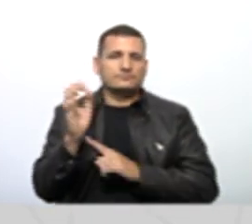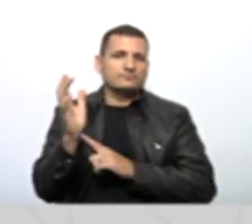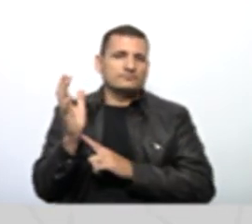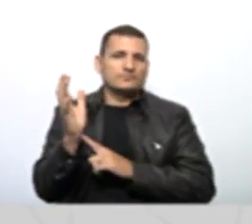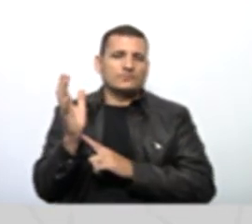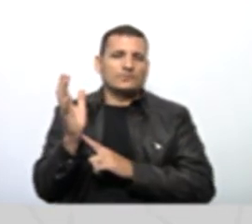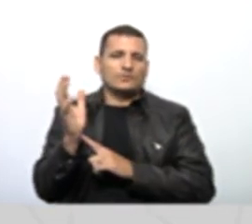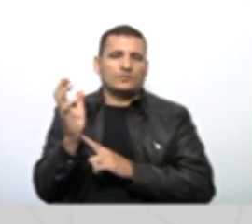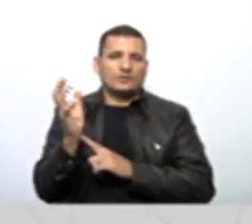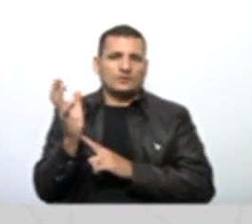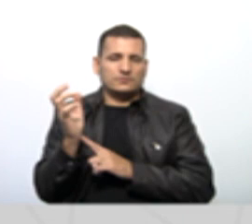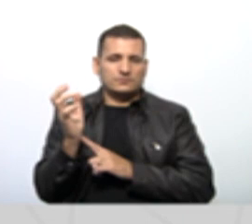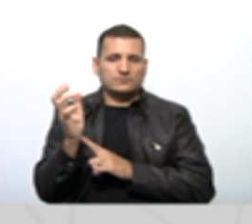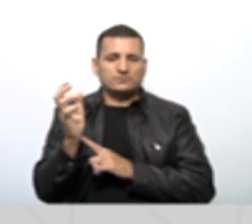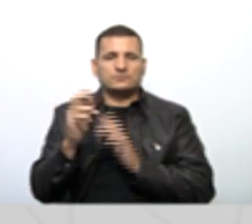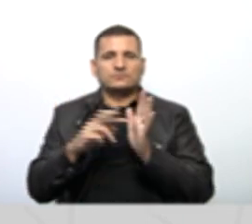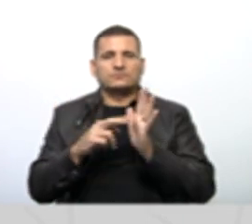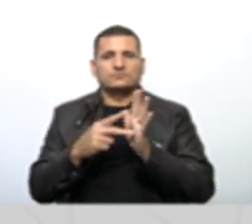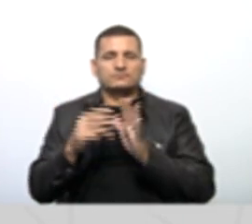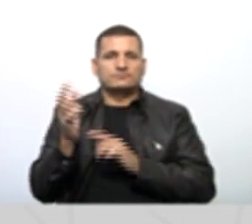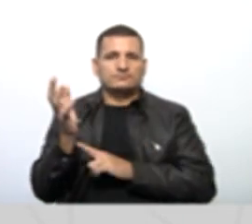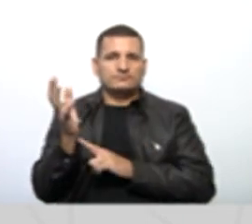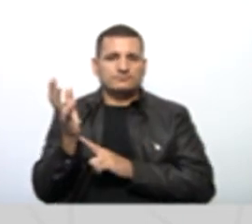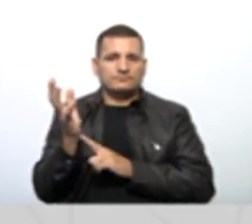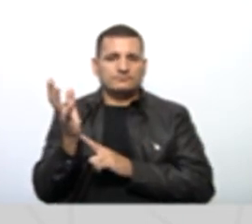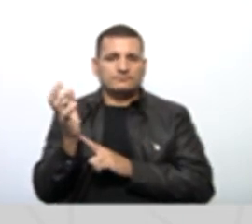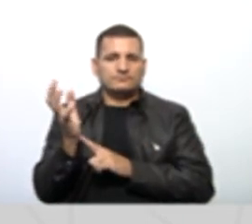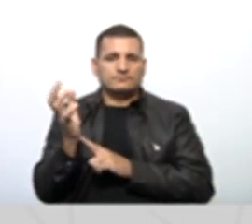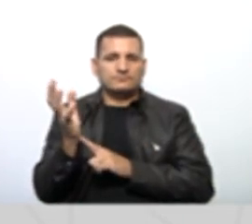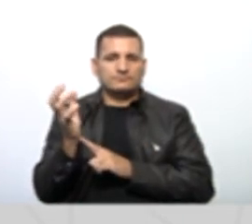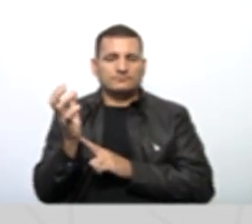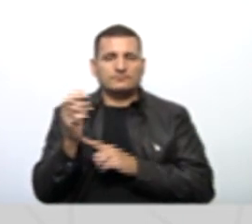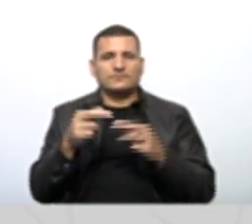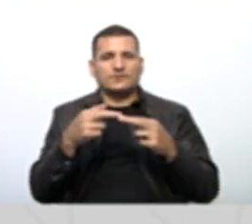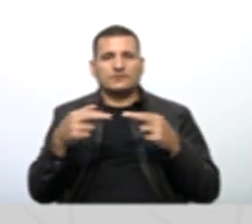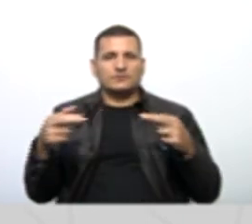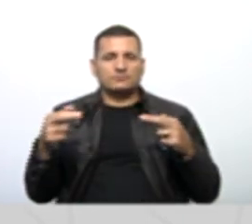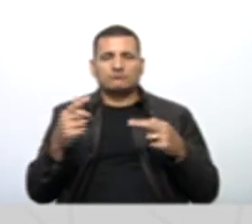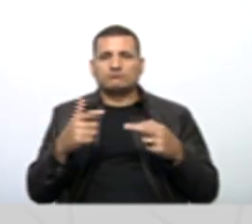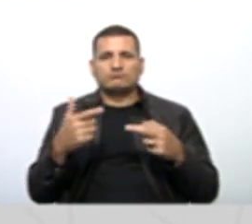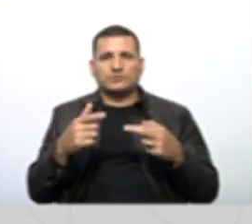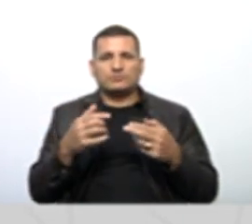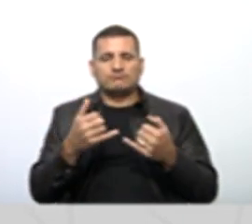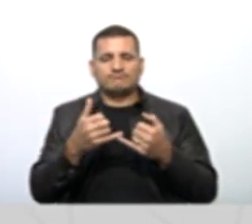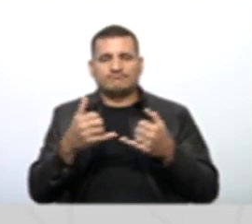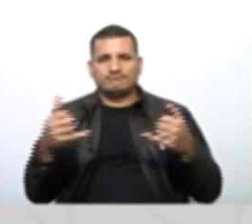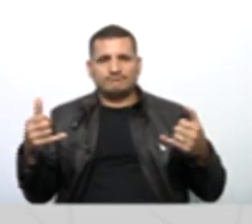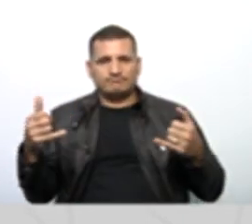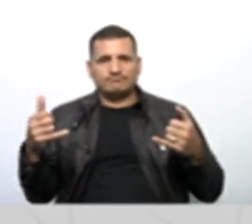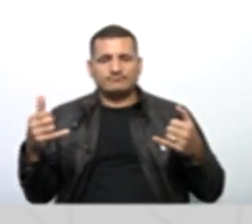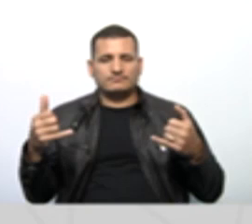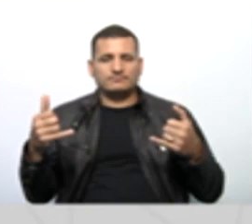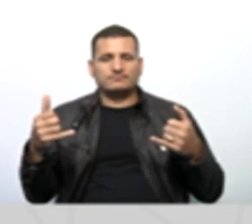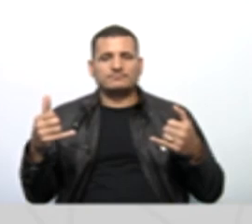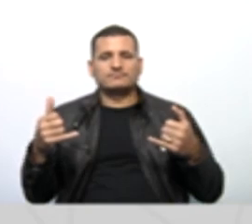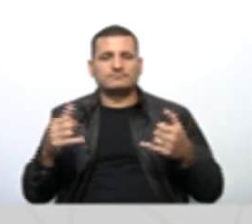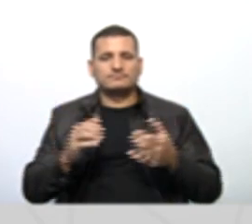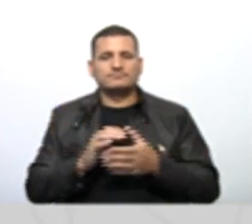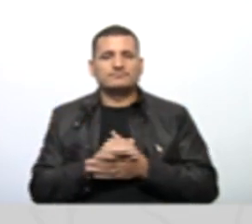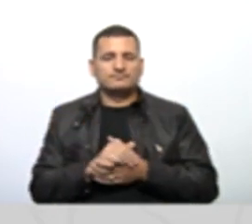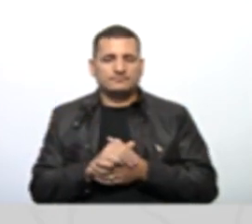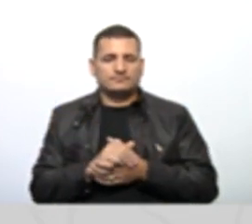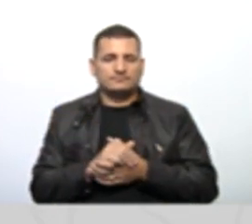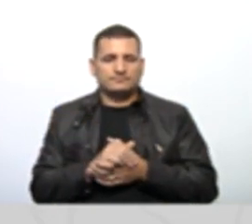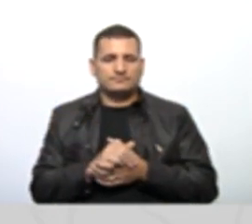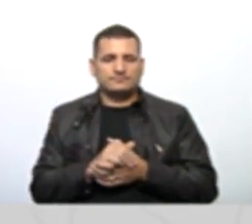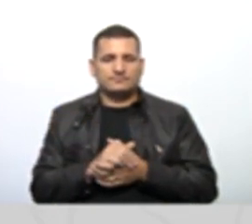significa sem fio não é isso ela possibilita a transmissão da conexão entre ponto distante sem precisar os